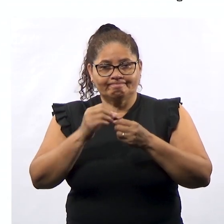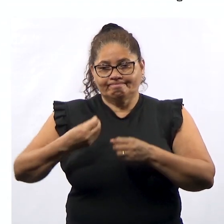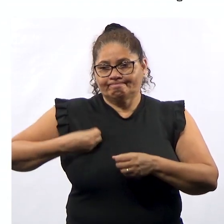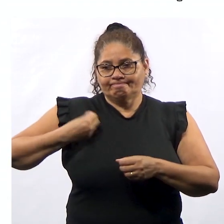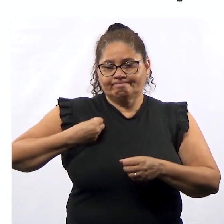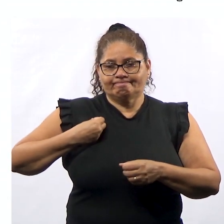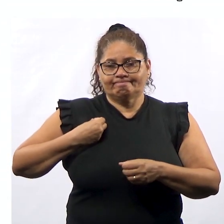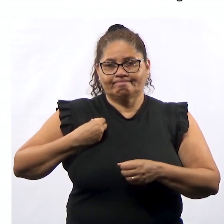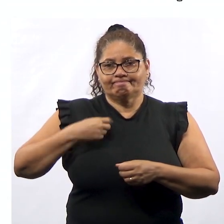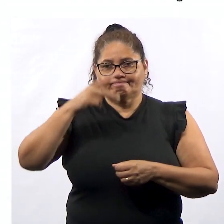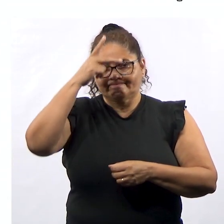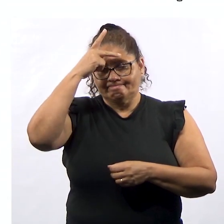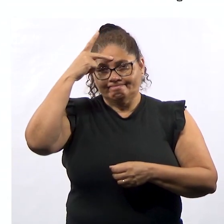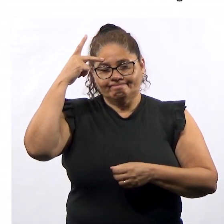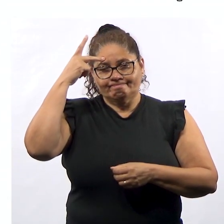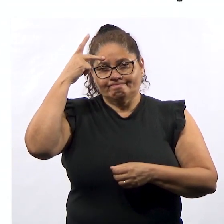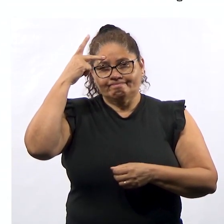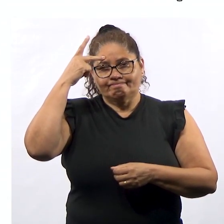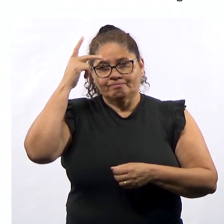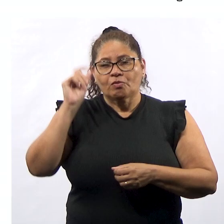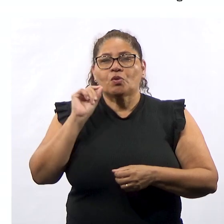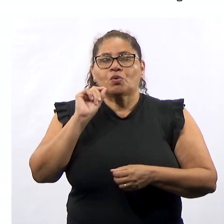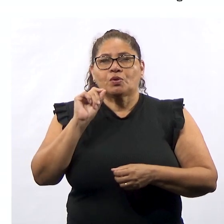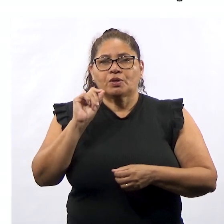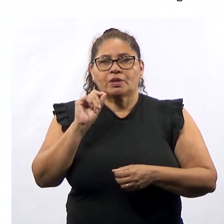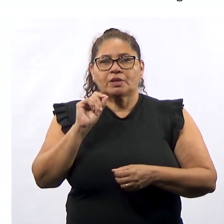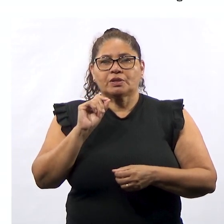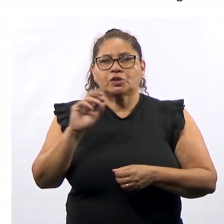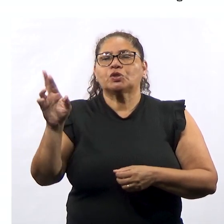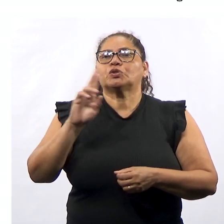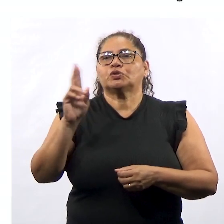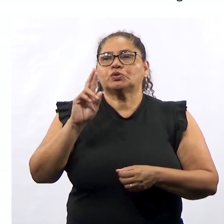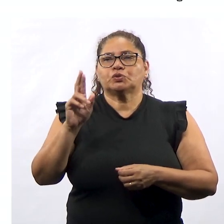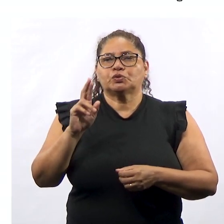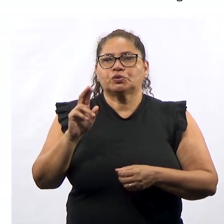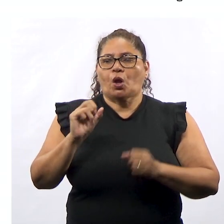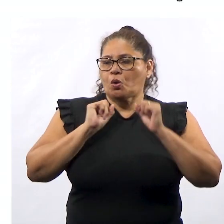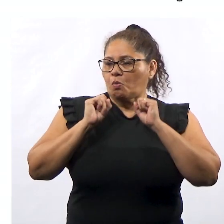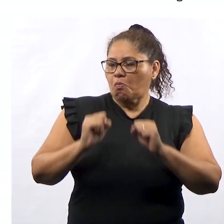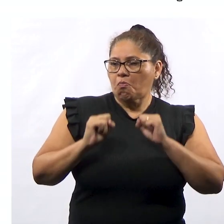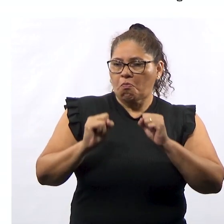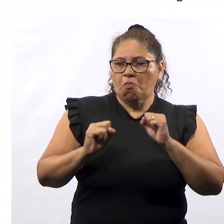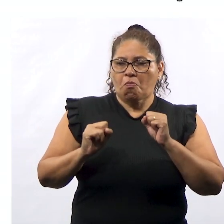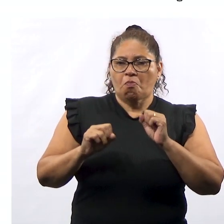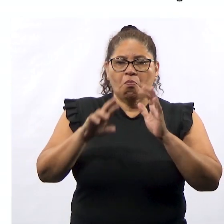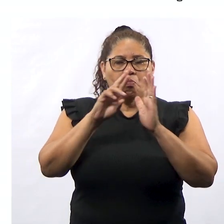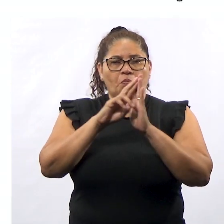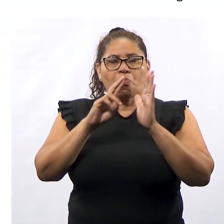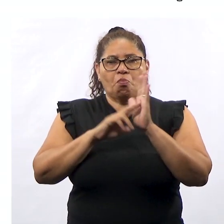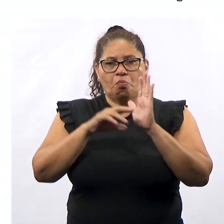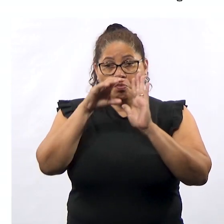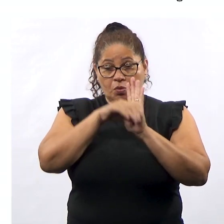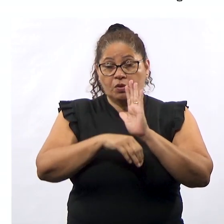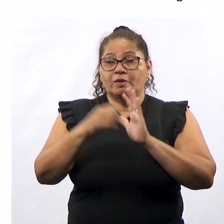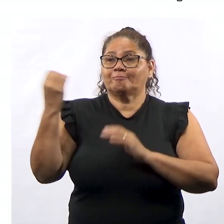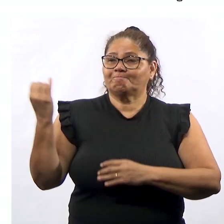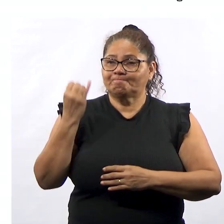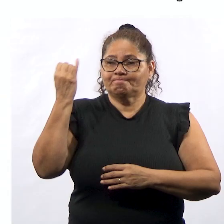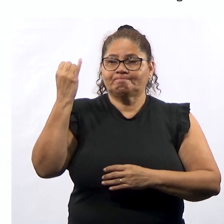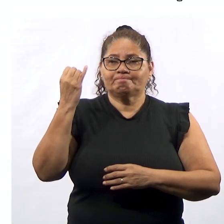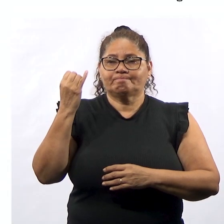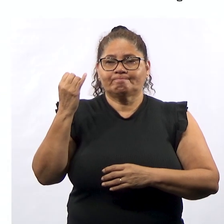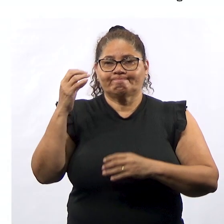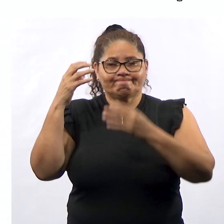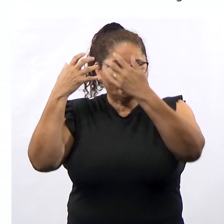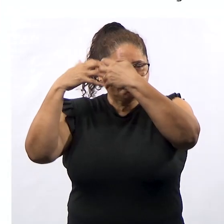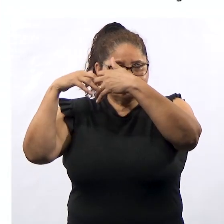dessas pessoas. A serviço do que ou de quem está esse poder regulador do currículo? Então é importante que a gente reflita